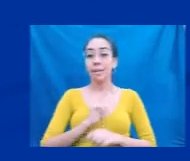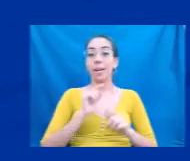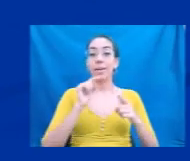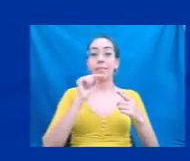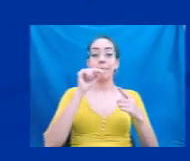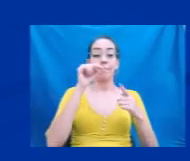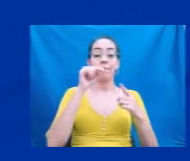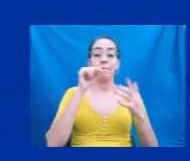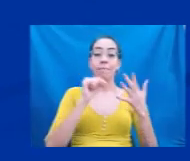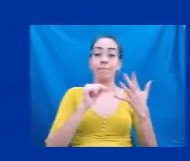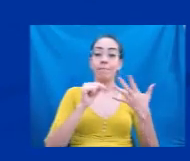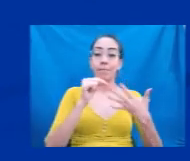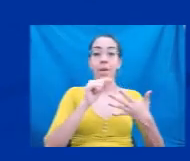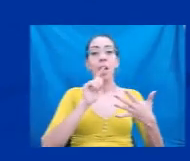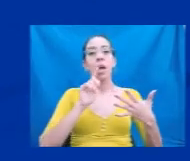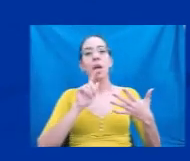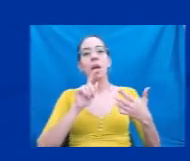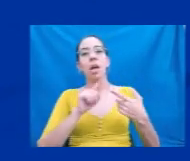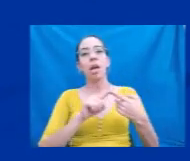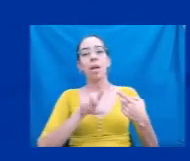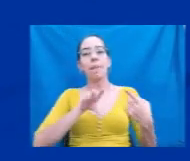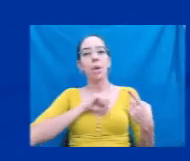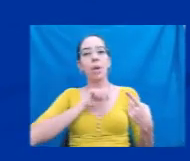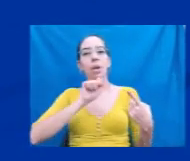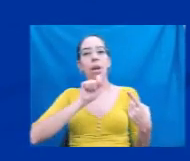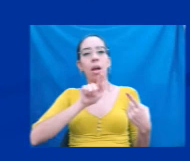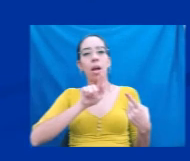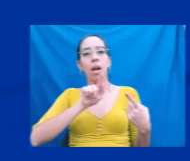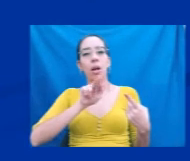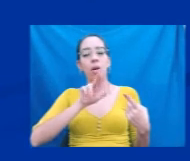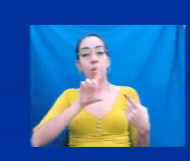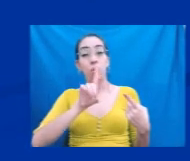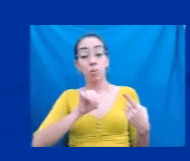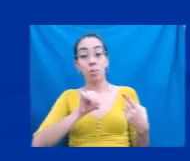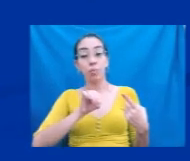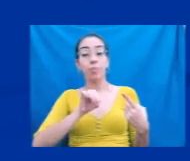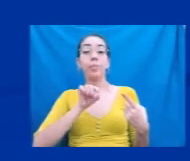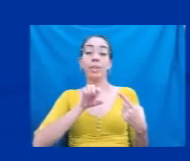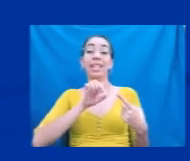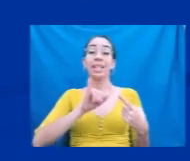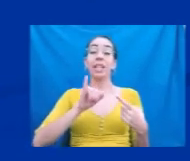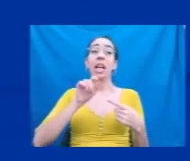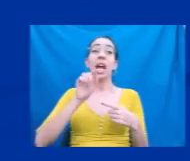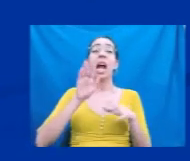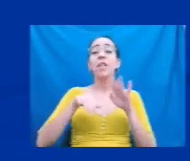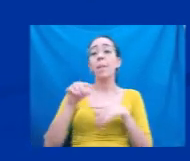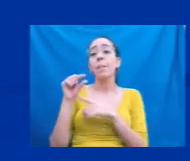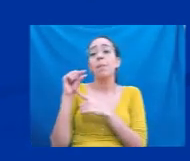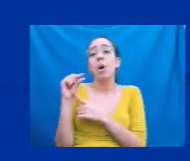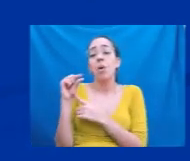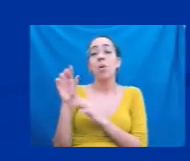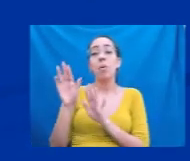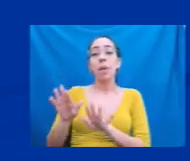efeito crônico. O efeito agudo são aqueles que, mesmo em pequenas quantidades, podem provocar resultados aí muito